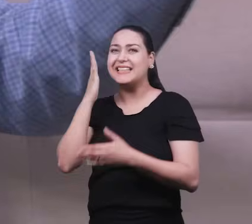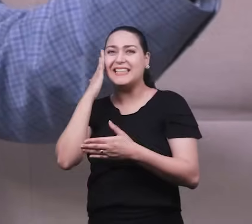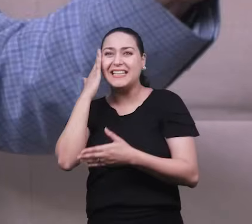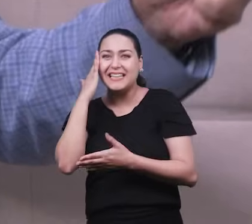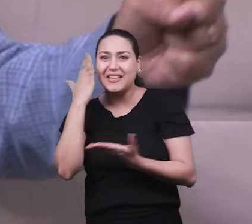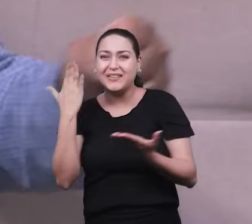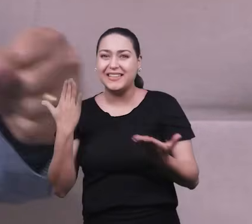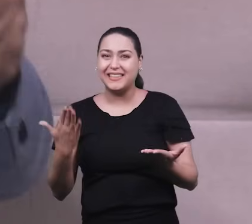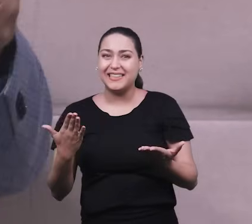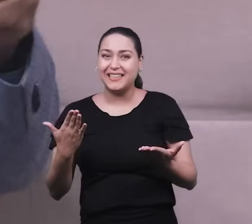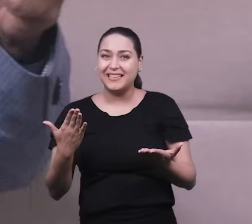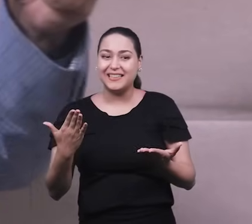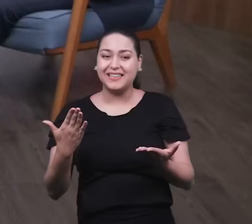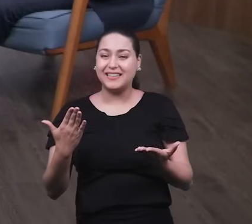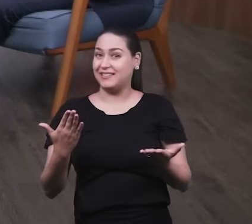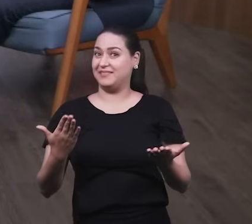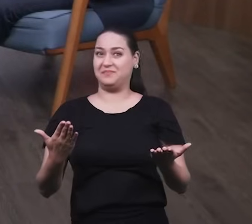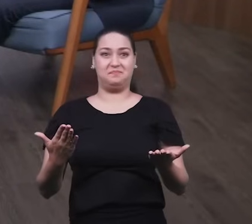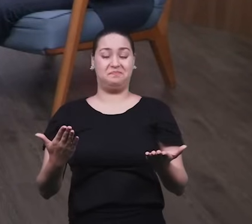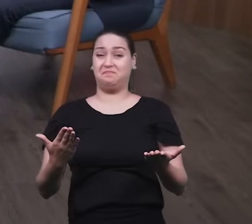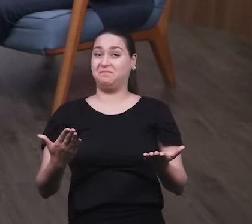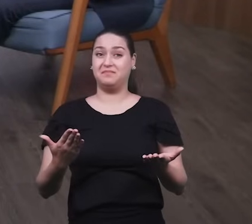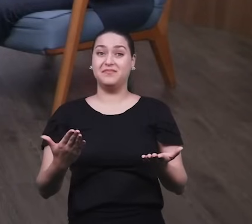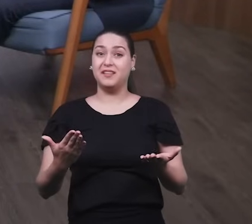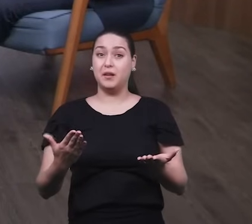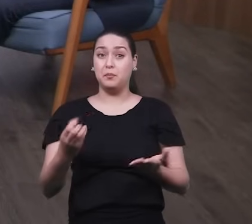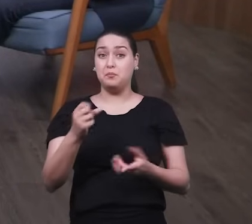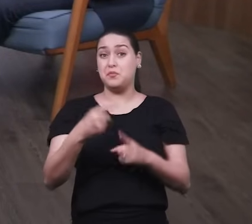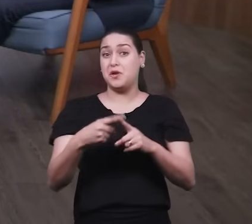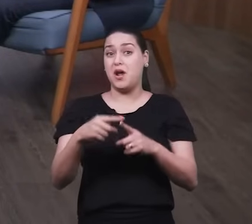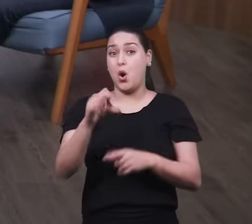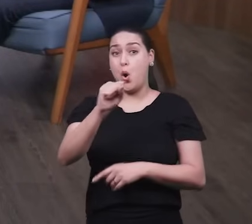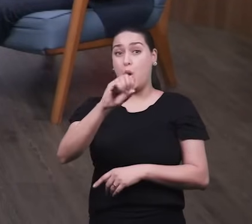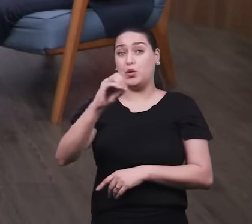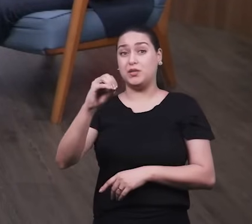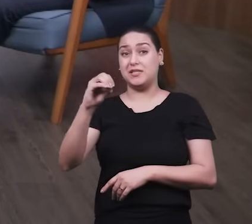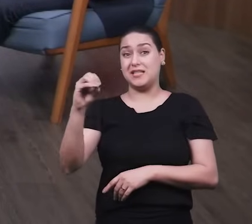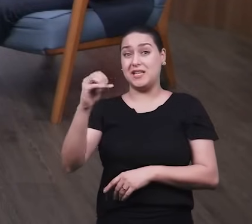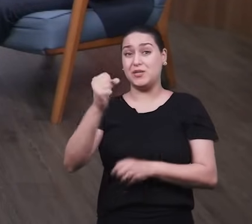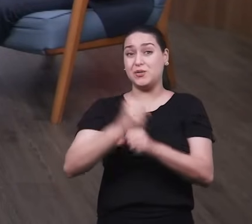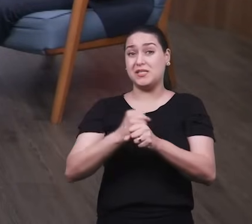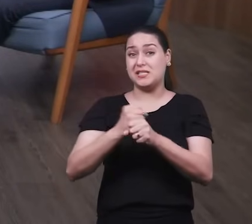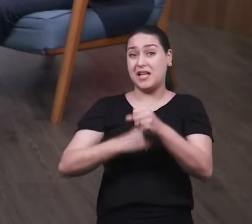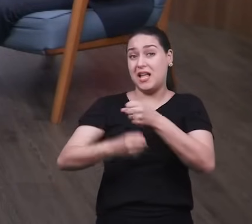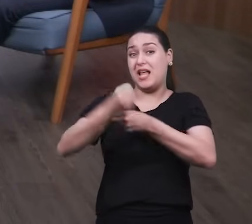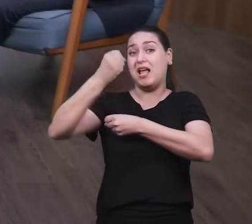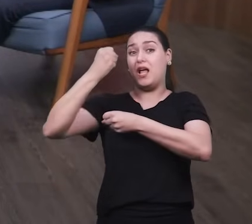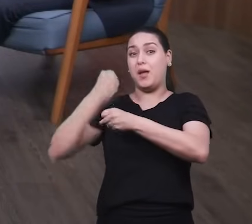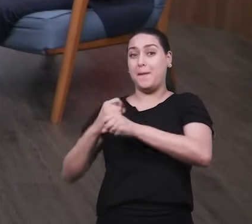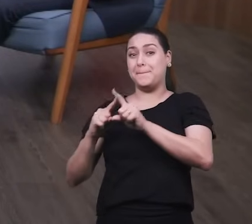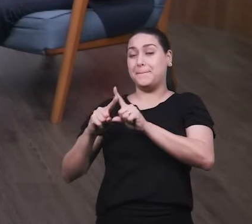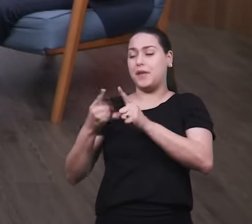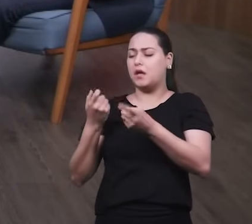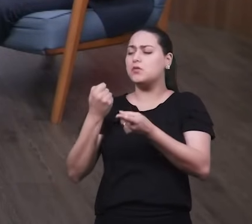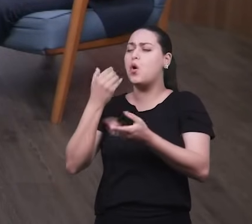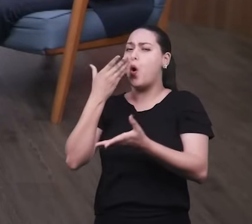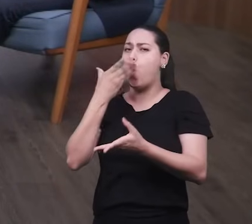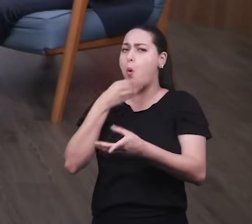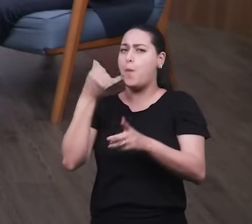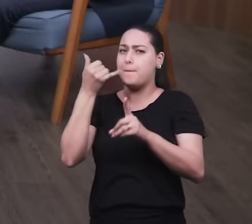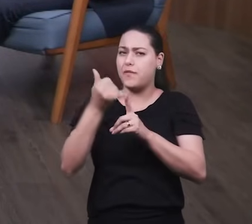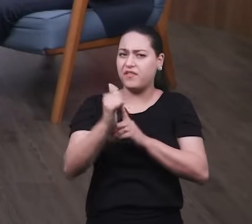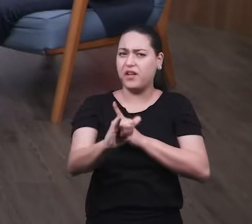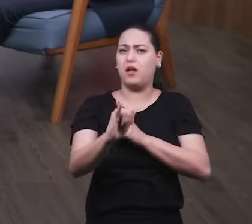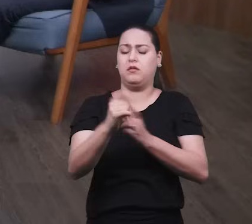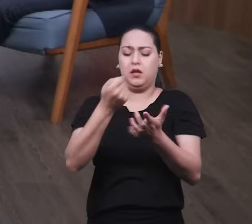ele estava... Mas certamente não. Certamente não, porque era 800 anos à frente. Mas o compromisso que ele